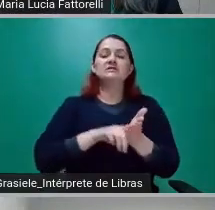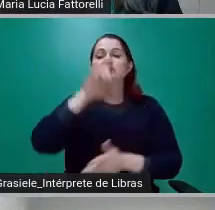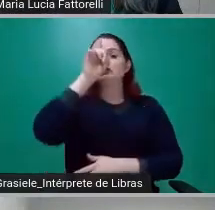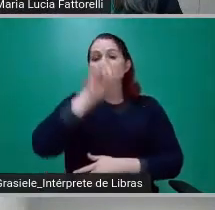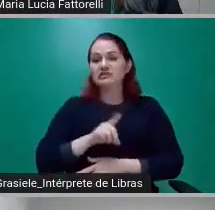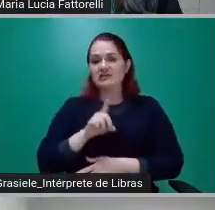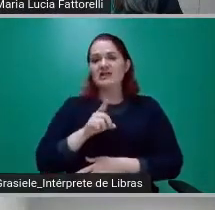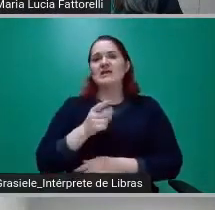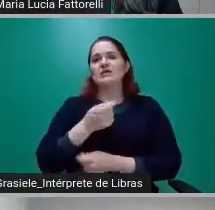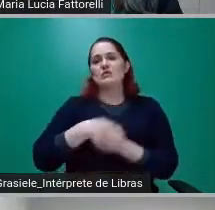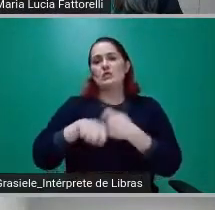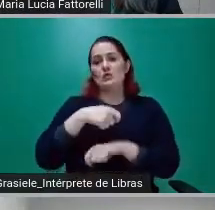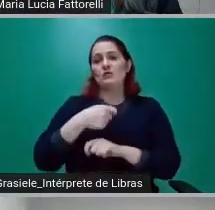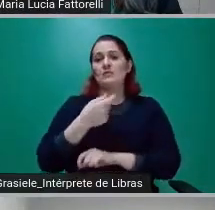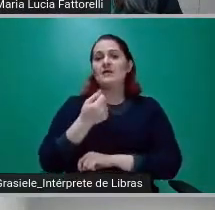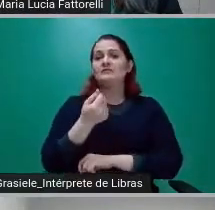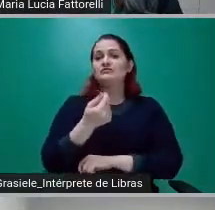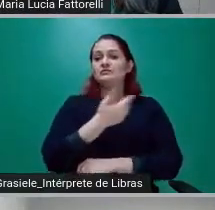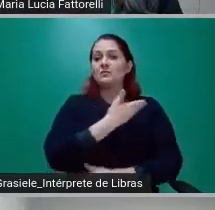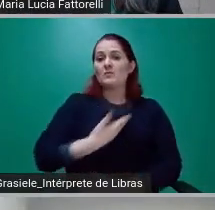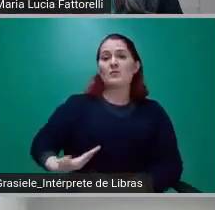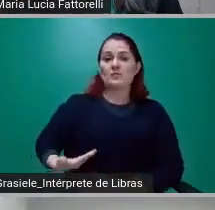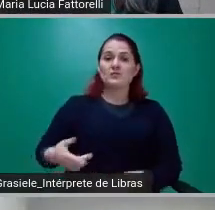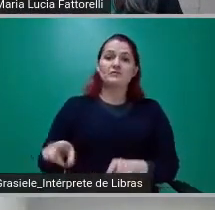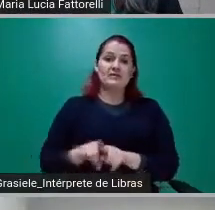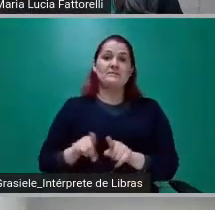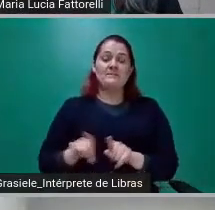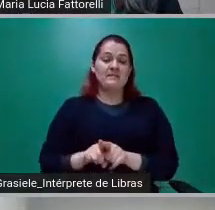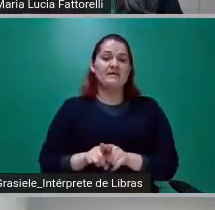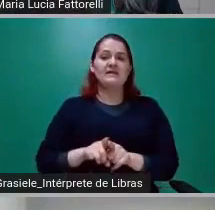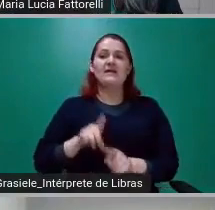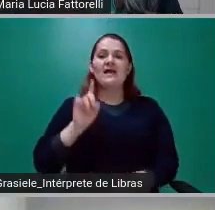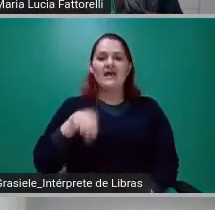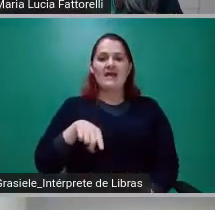Finanças Públicas, ao qual